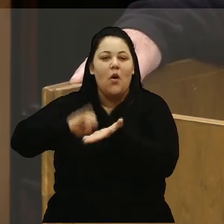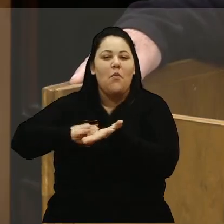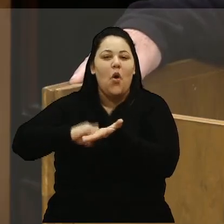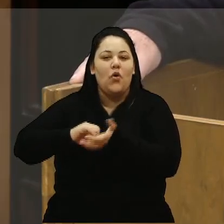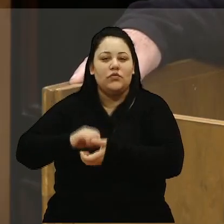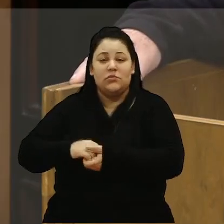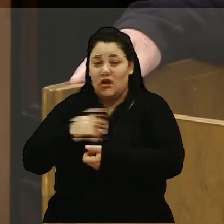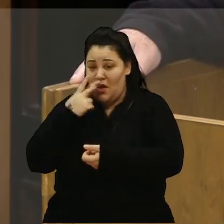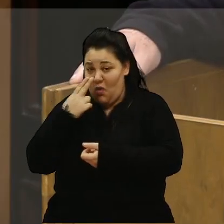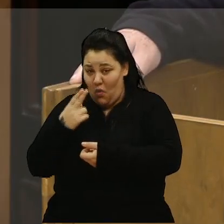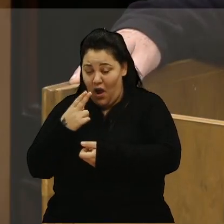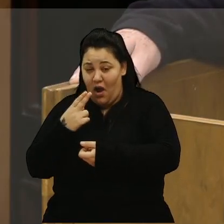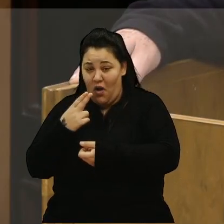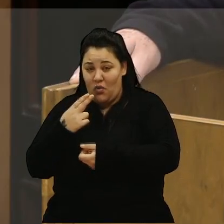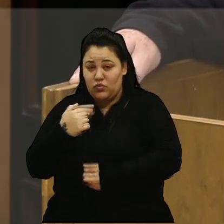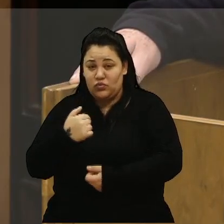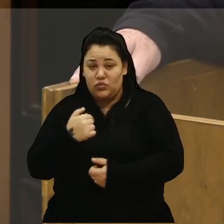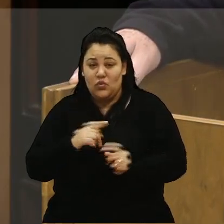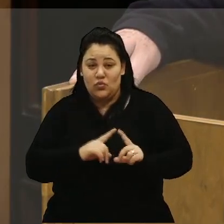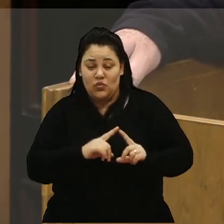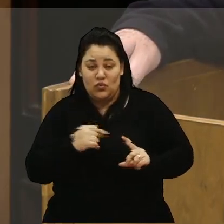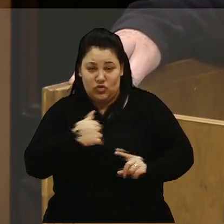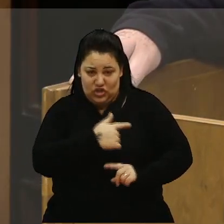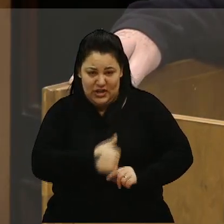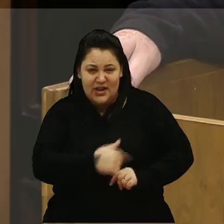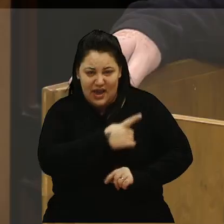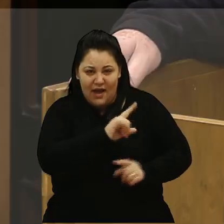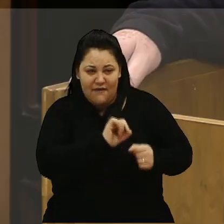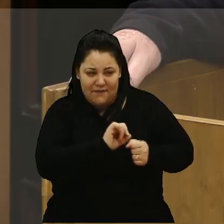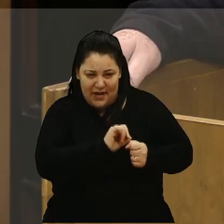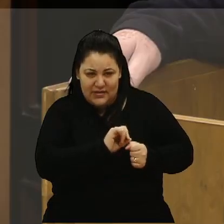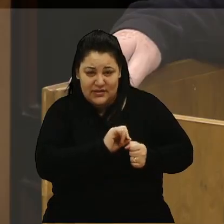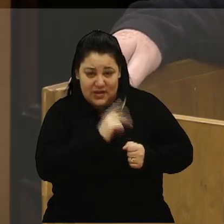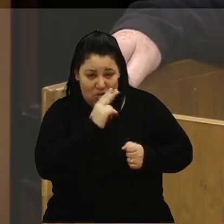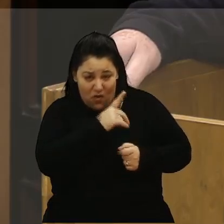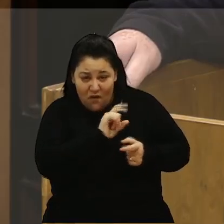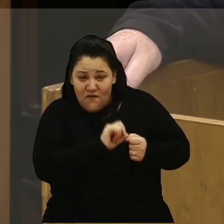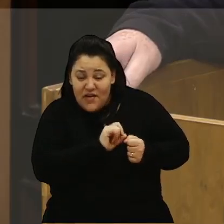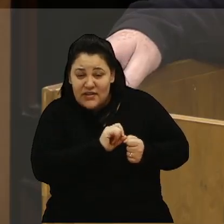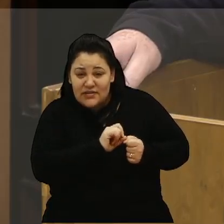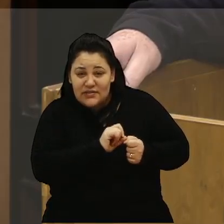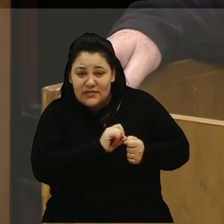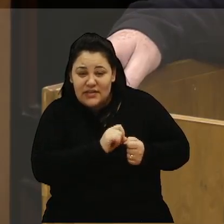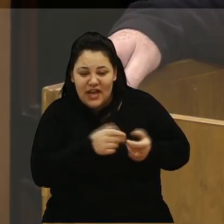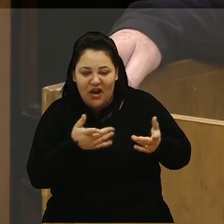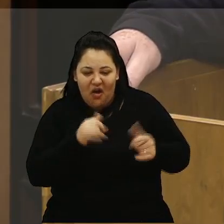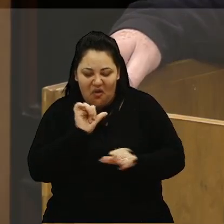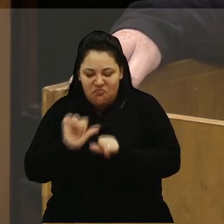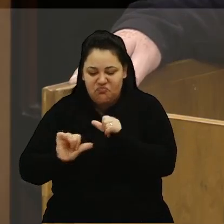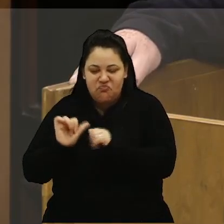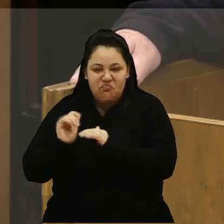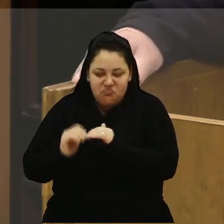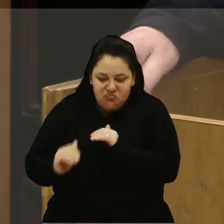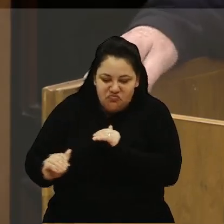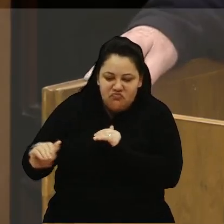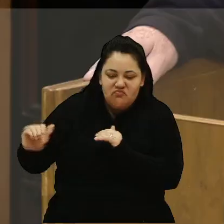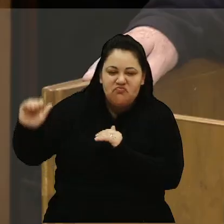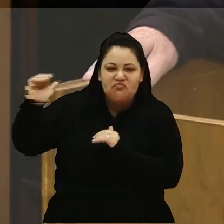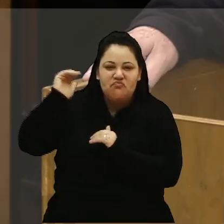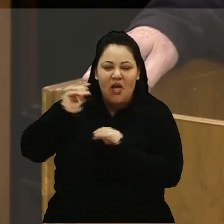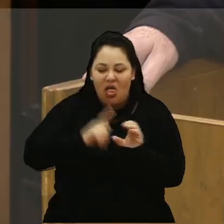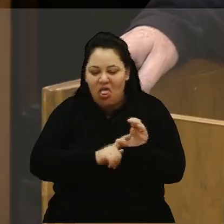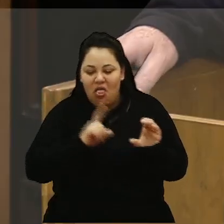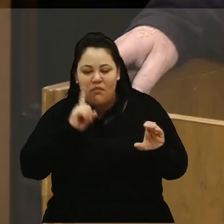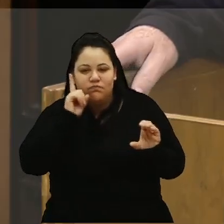chineses fizeram. Como os chineses fizeram. E hoje são o que são. As